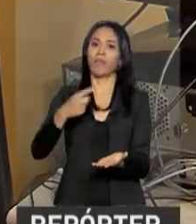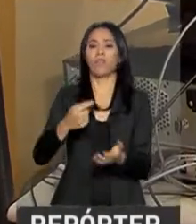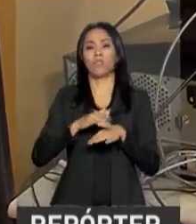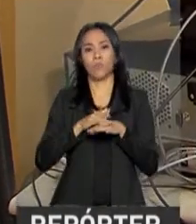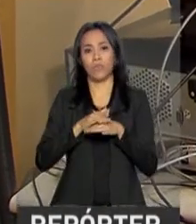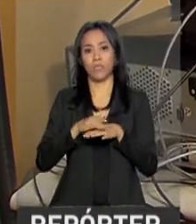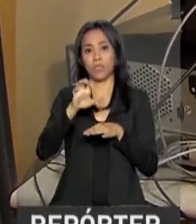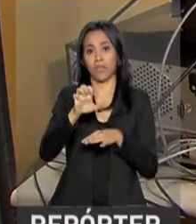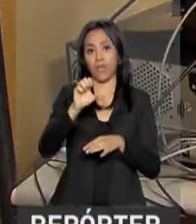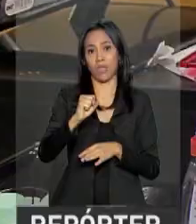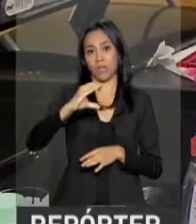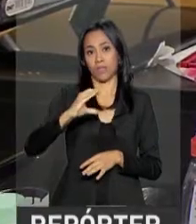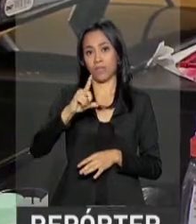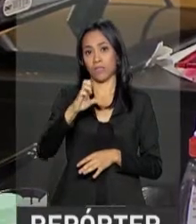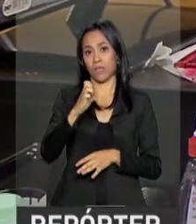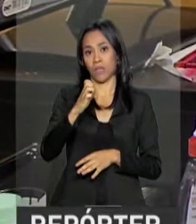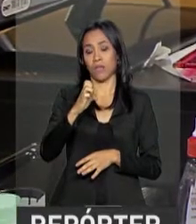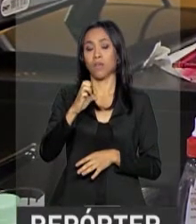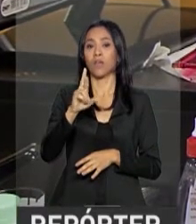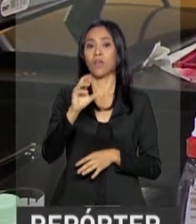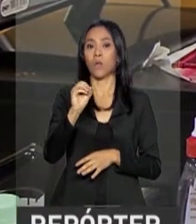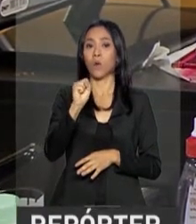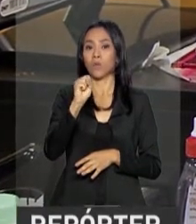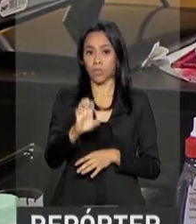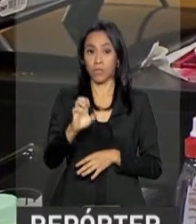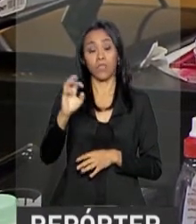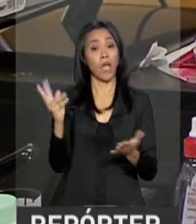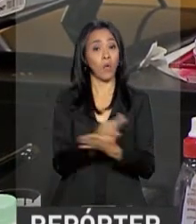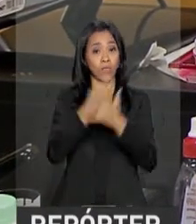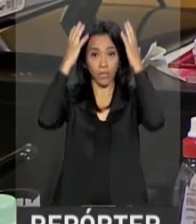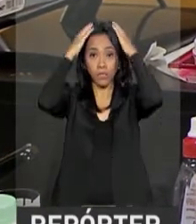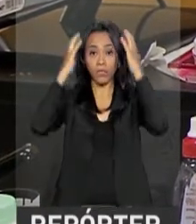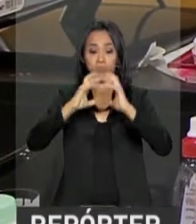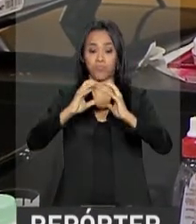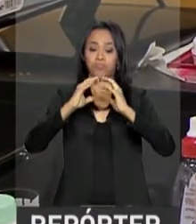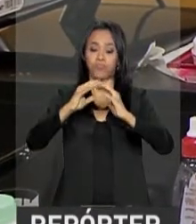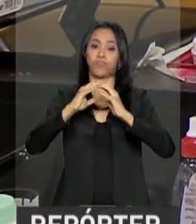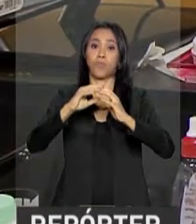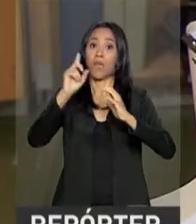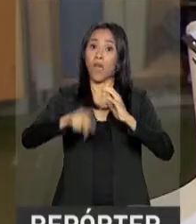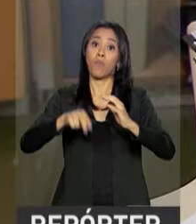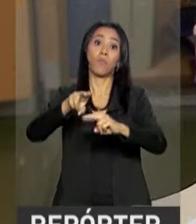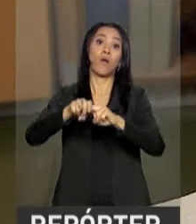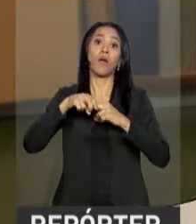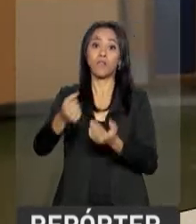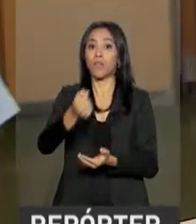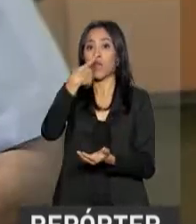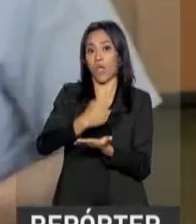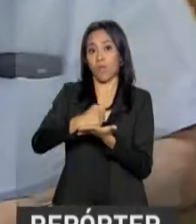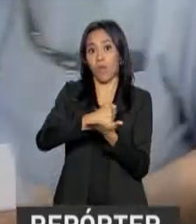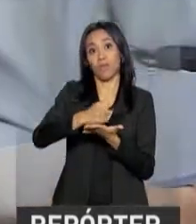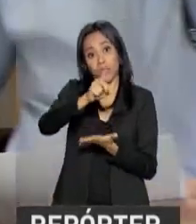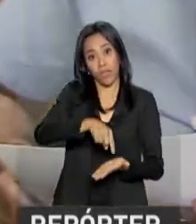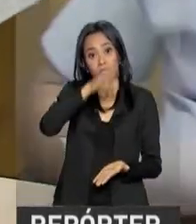inflamatória do sistema nervoso central que provoca lesões no cérebro e na medula ou se há praças ao medicamento que pega de graça no